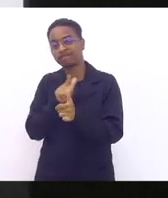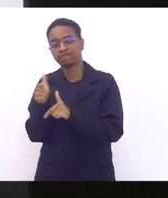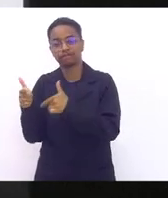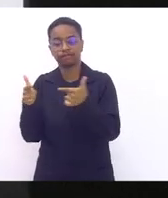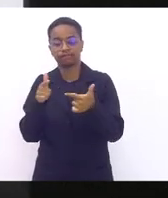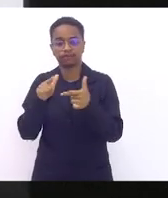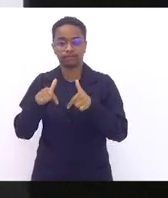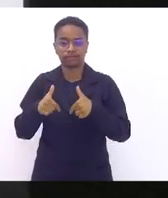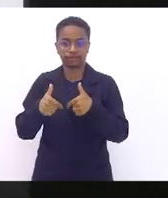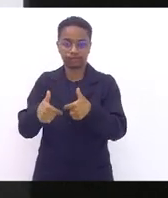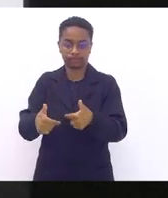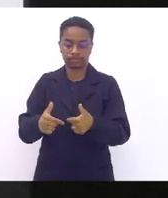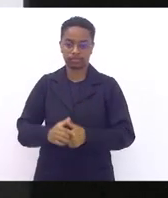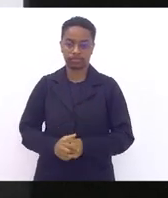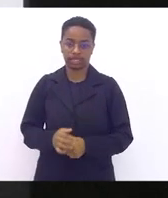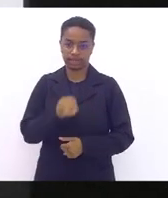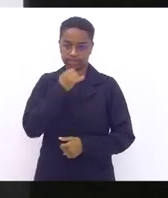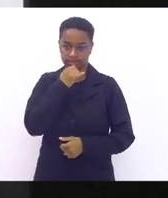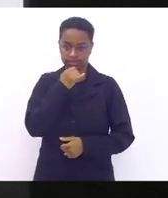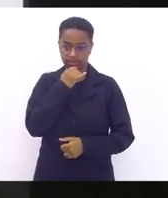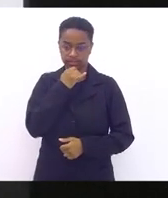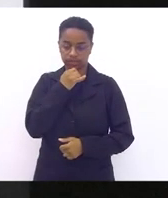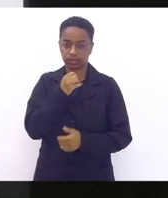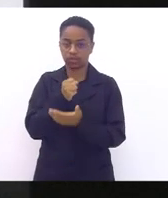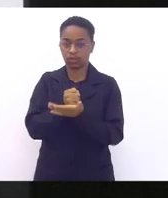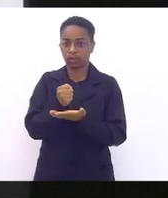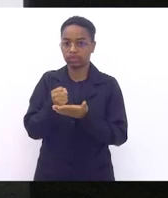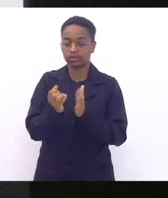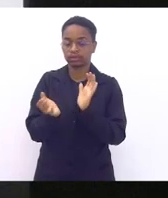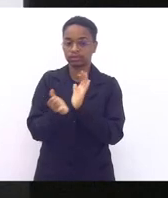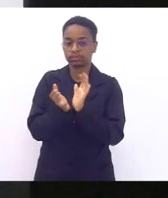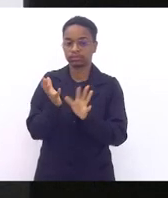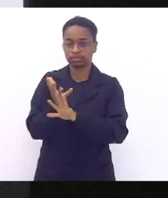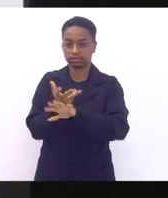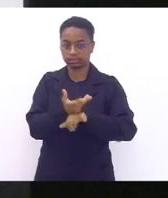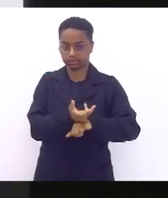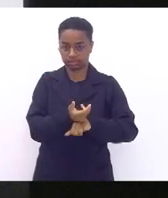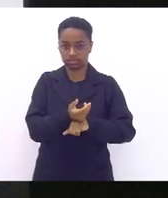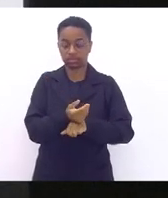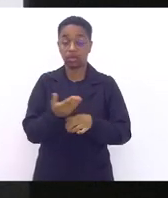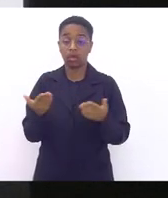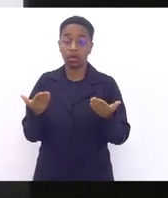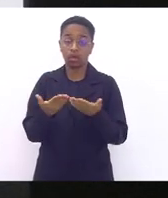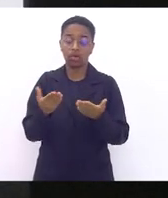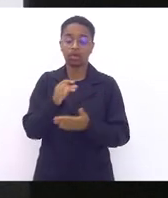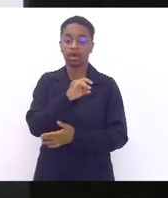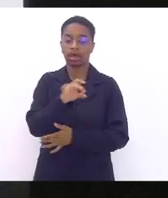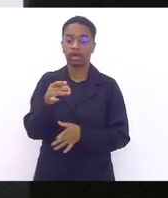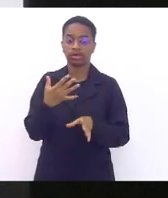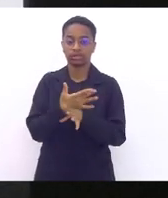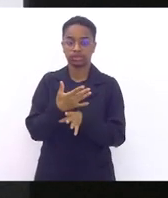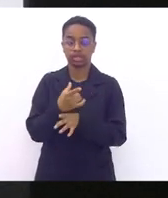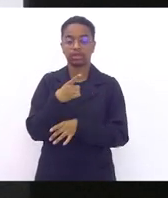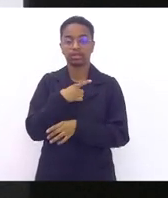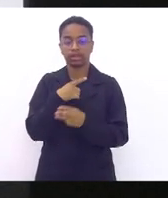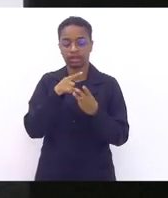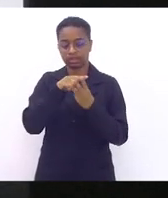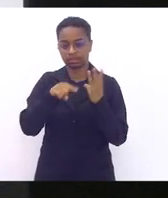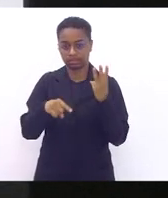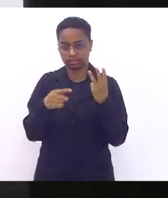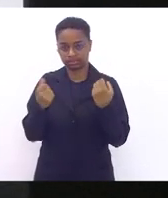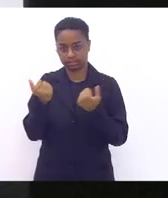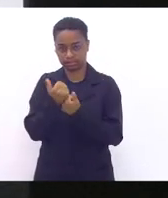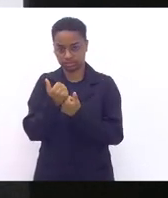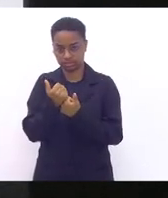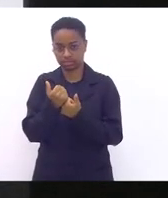atividades para chegar nisso. Por exemplo, contratação de equipes multidisciplinares. Hoje, os municípios eles contam com um trio de